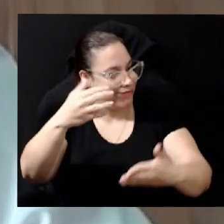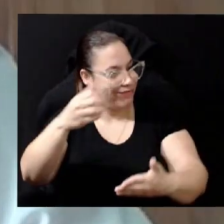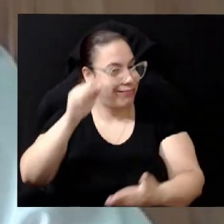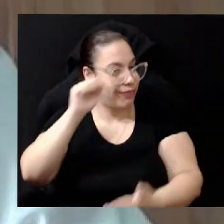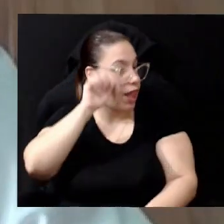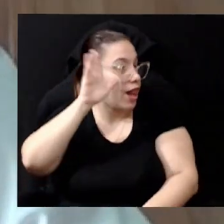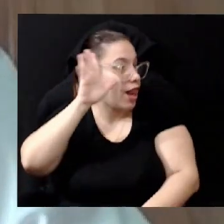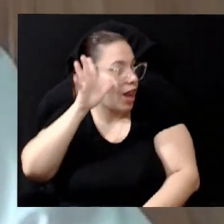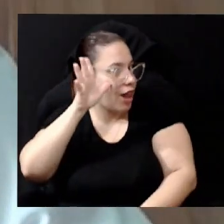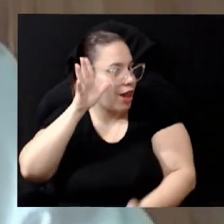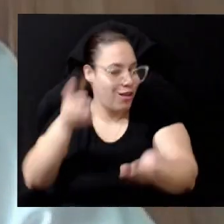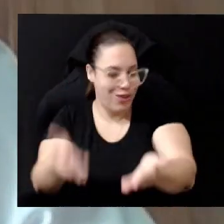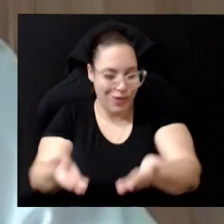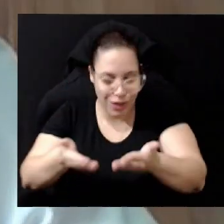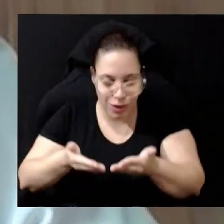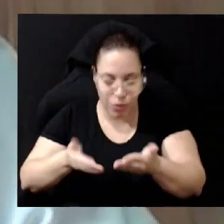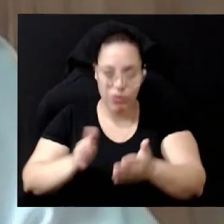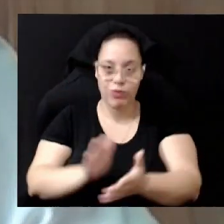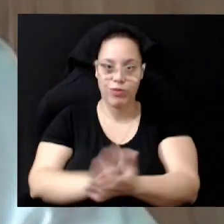o espaço.